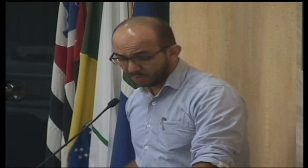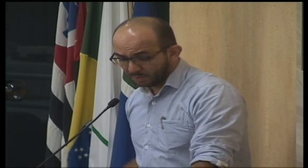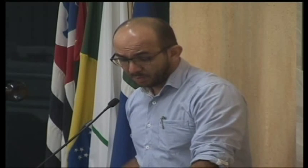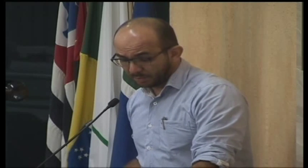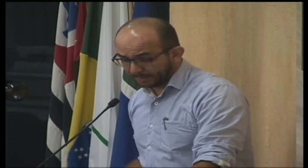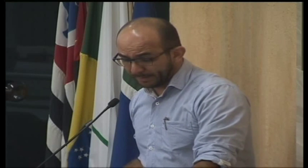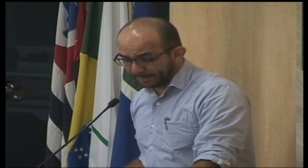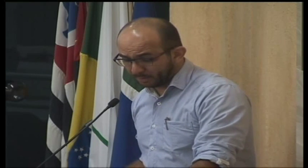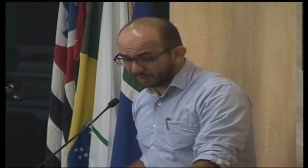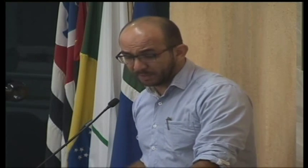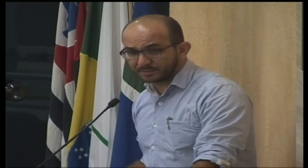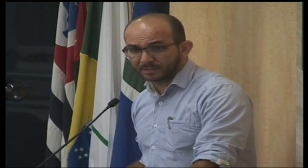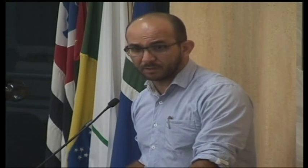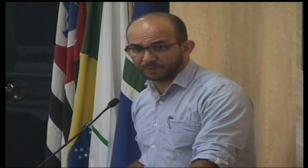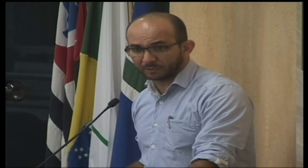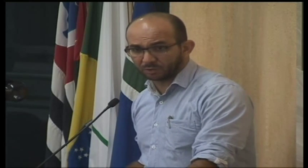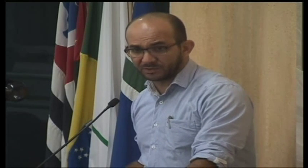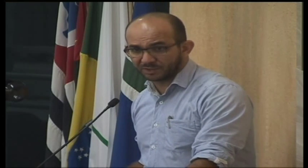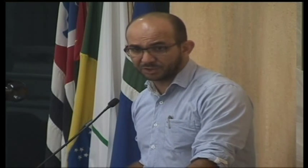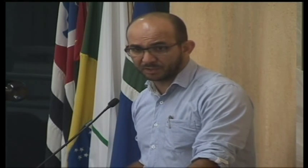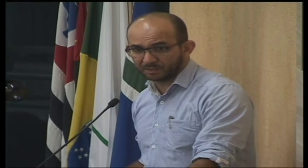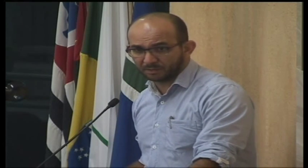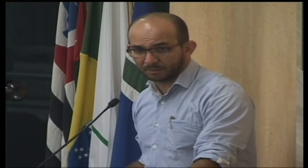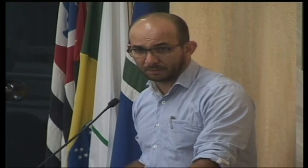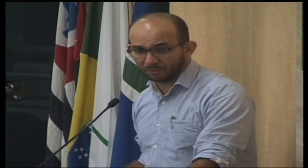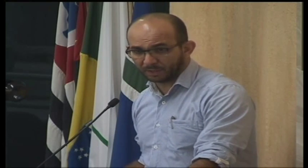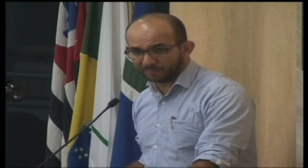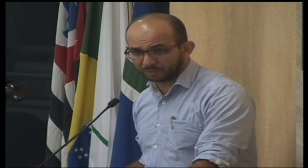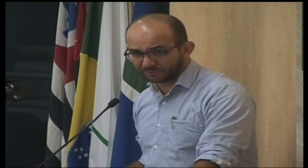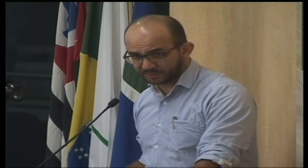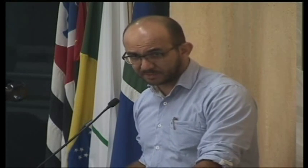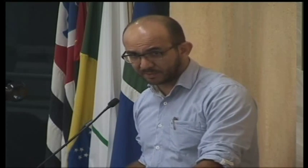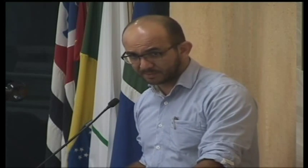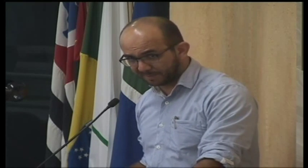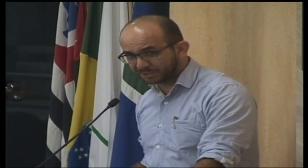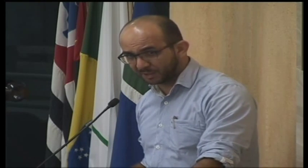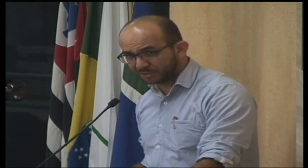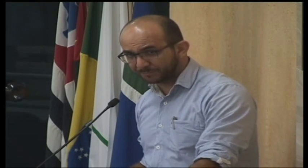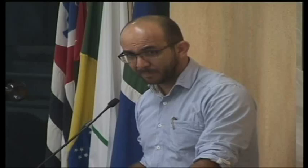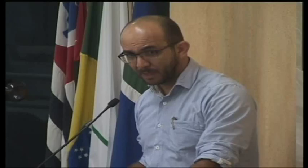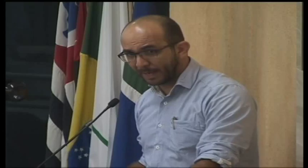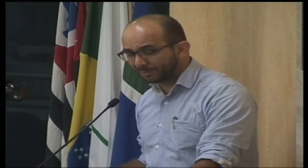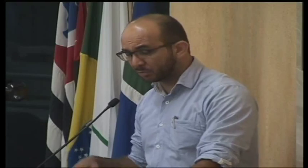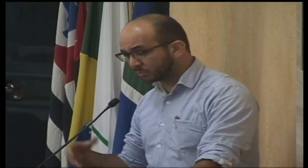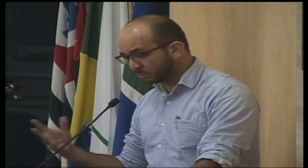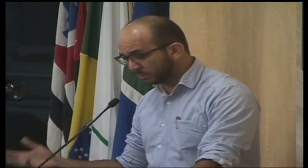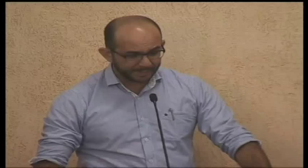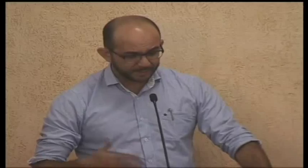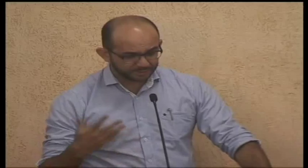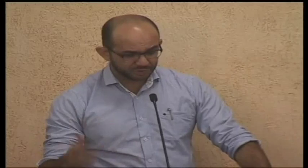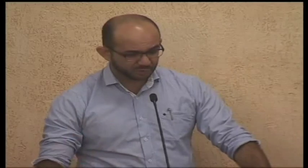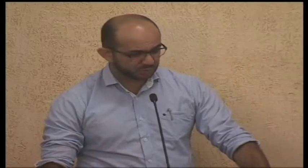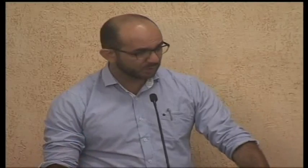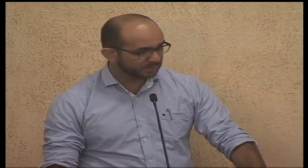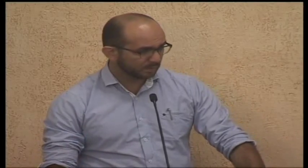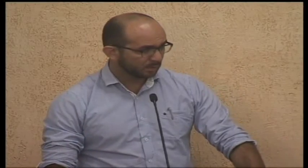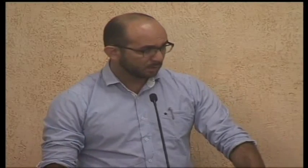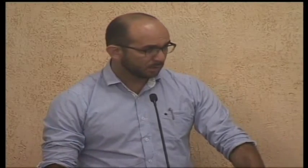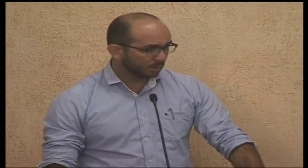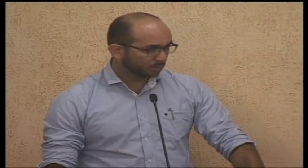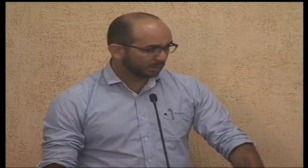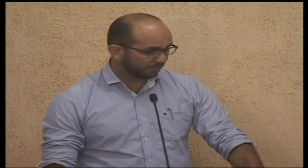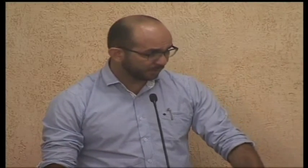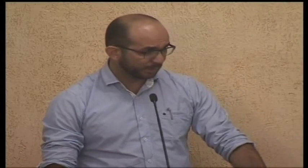ela não veio. Eu queria dizer ao vereador Sidney que o requerimento de Vossa Excelência é pertinente, abre um leque de